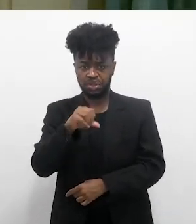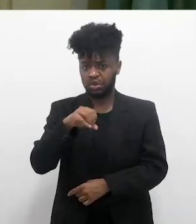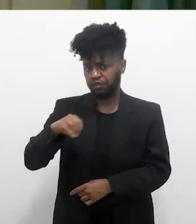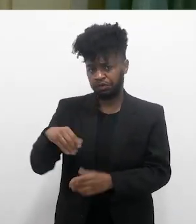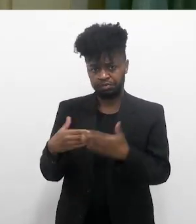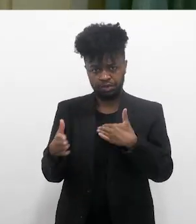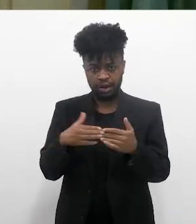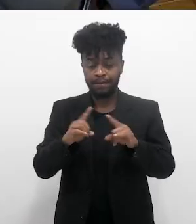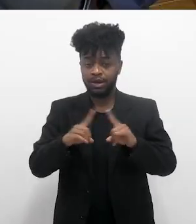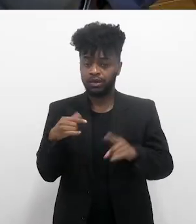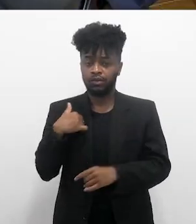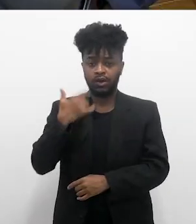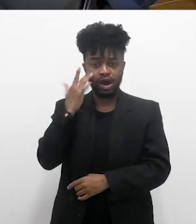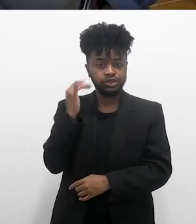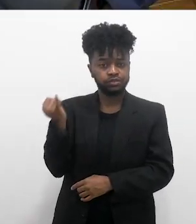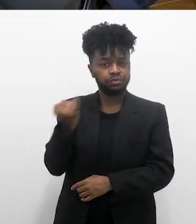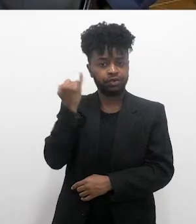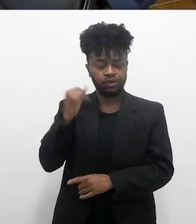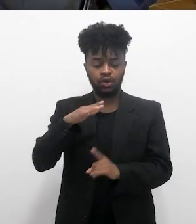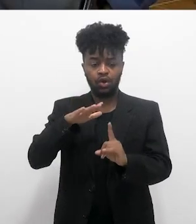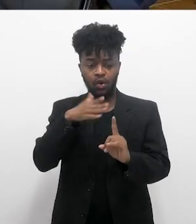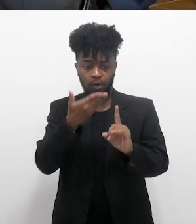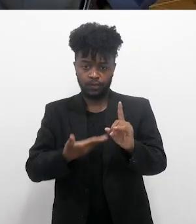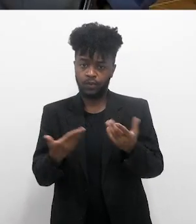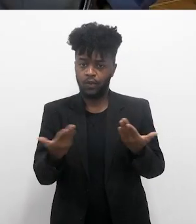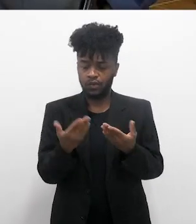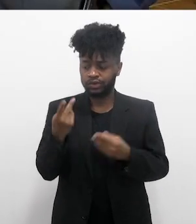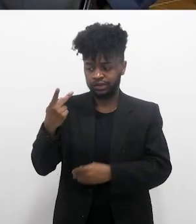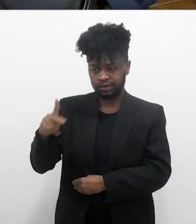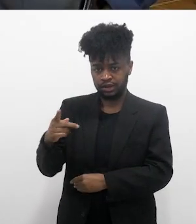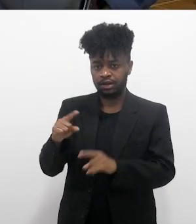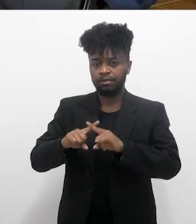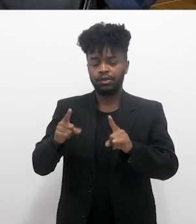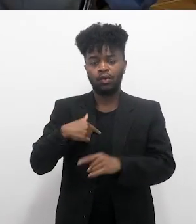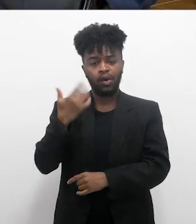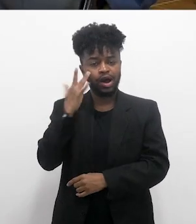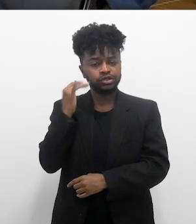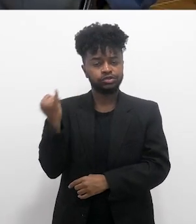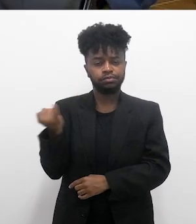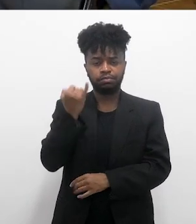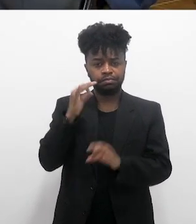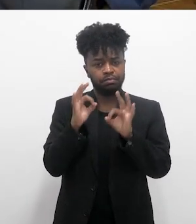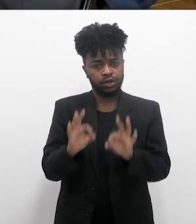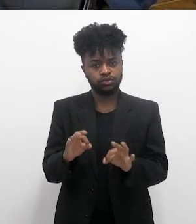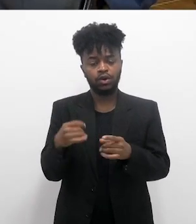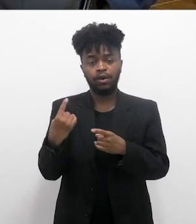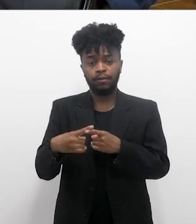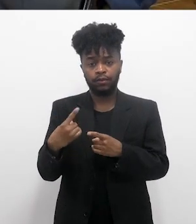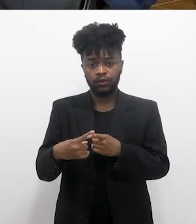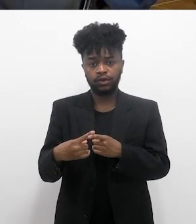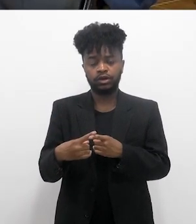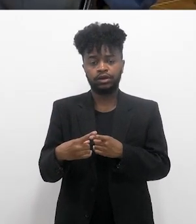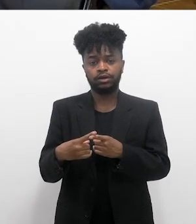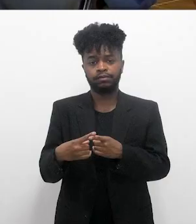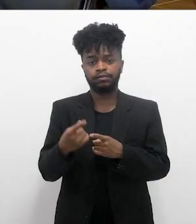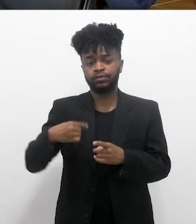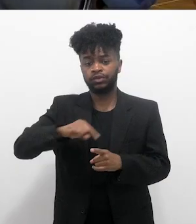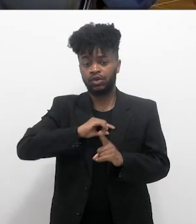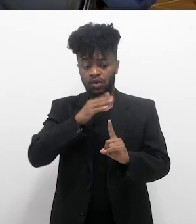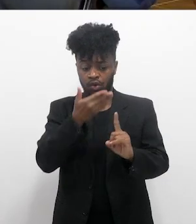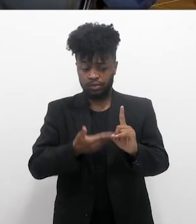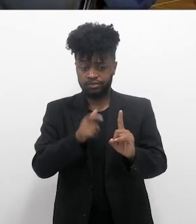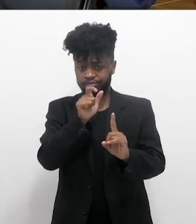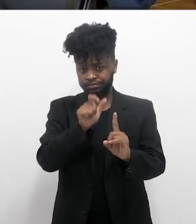acho muito importante essa homenagem que estão fazendo hoje para o Zico aqui. Eu acho fundamental, porque é muito importante fazer uma homenagem a um